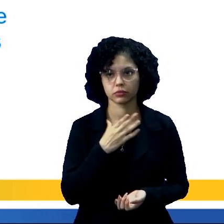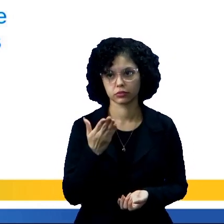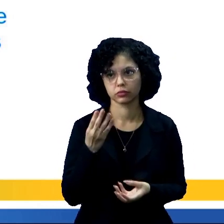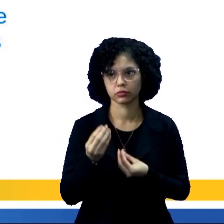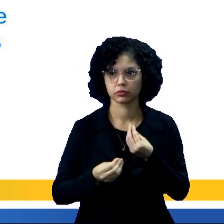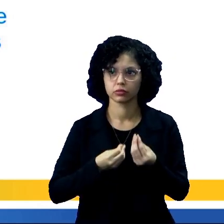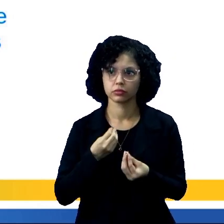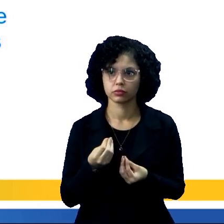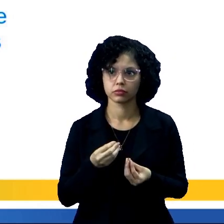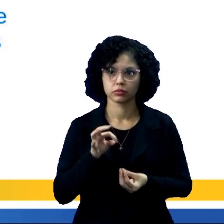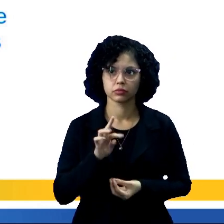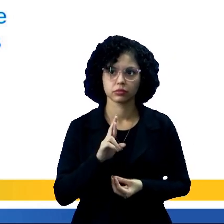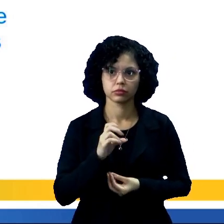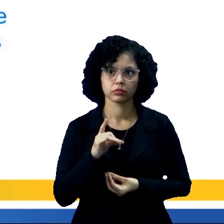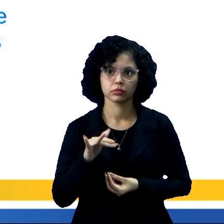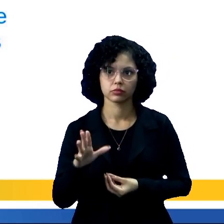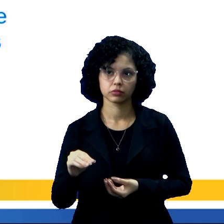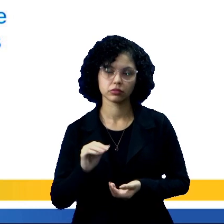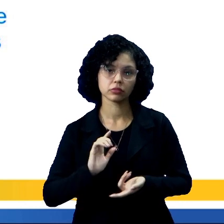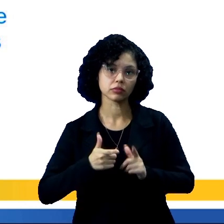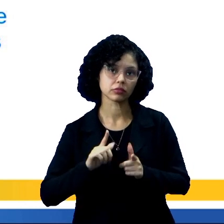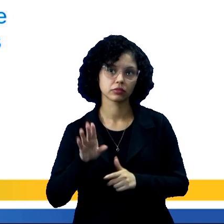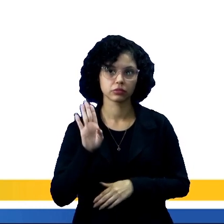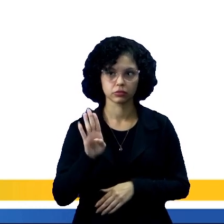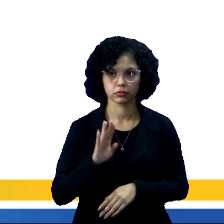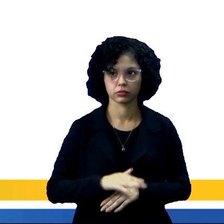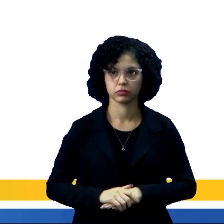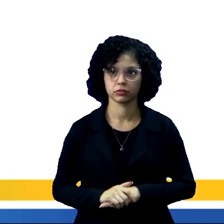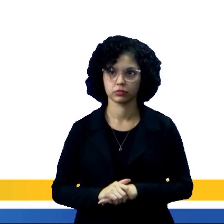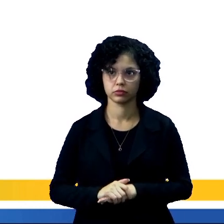como translação a letra B.